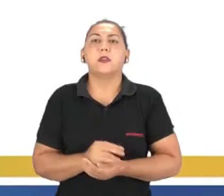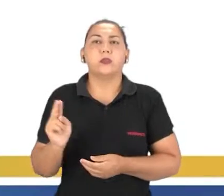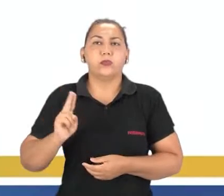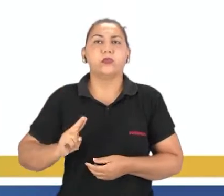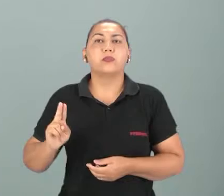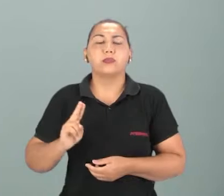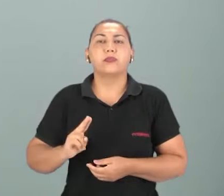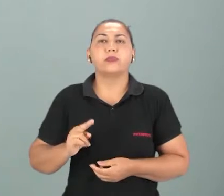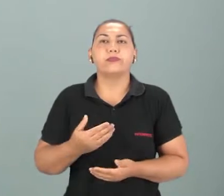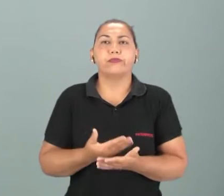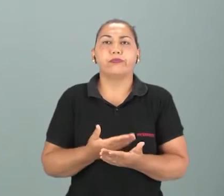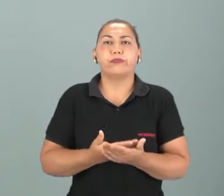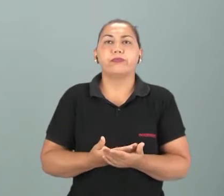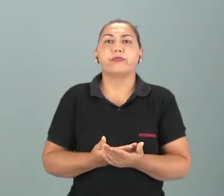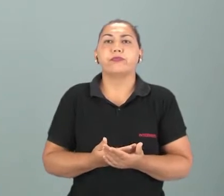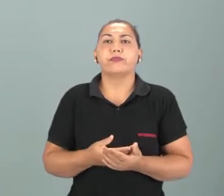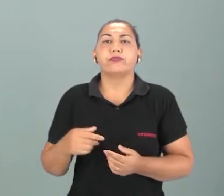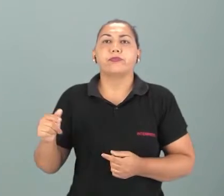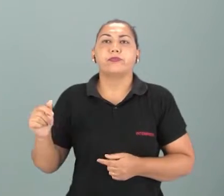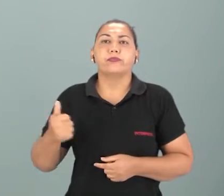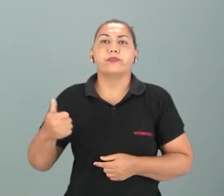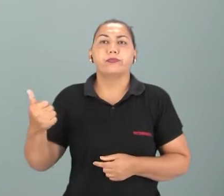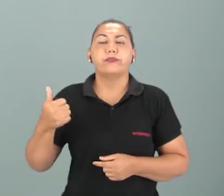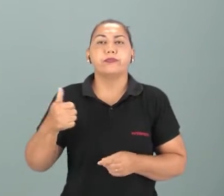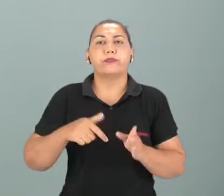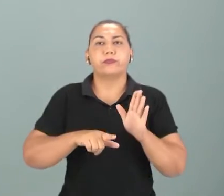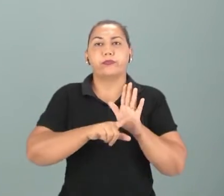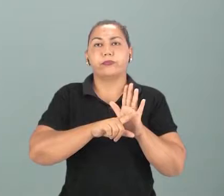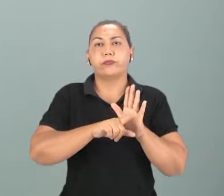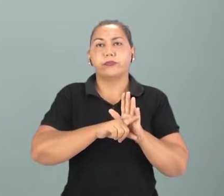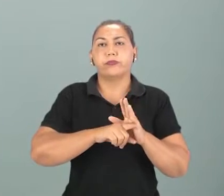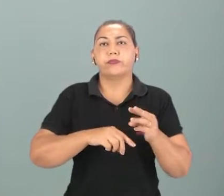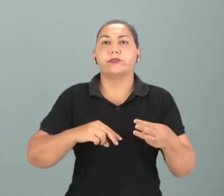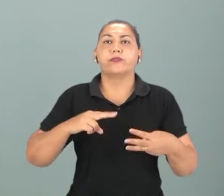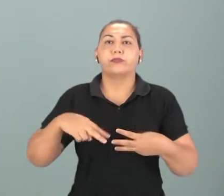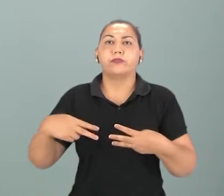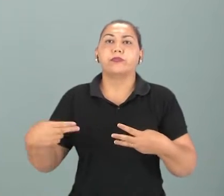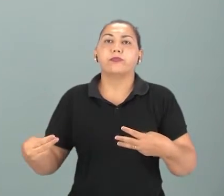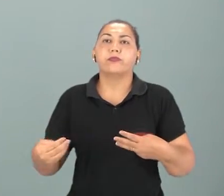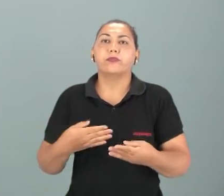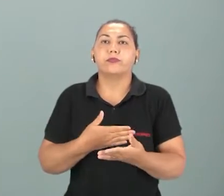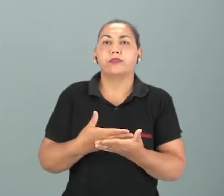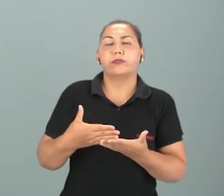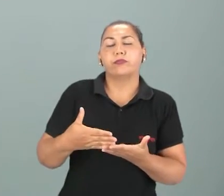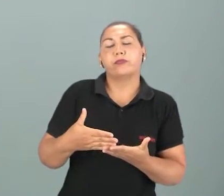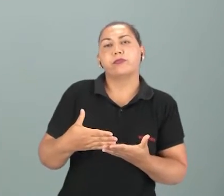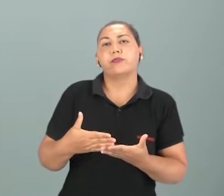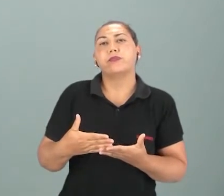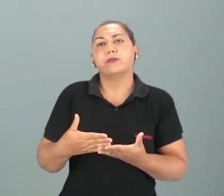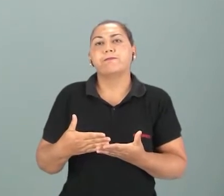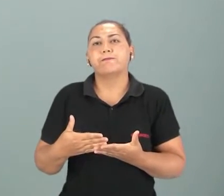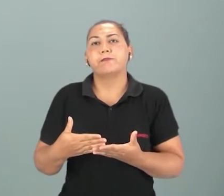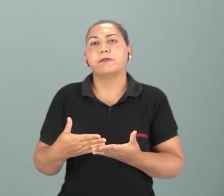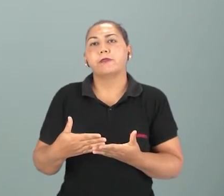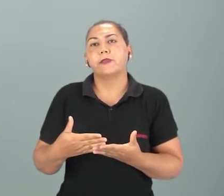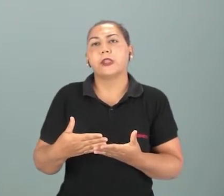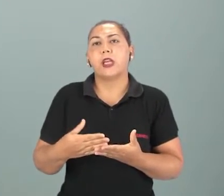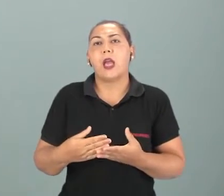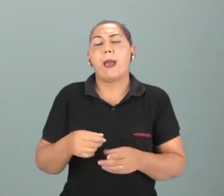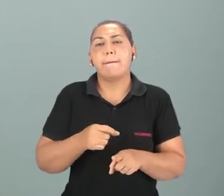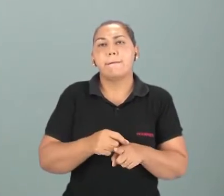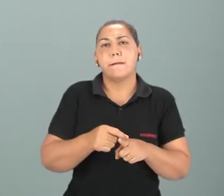Então, nós vimos na primeira lei de Mendel que ele começou trabalhando ali com a coloração das sementes de ervilhas, então